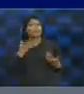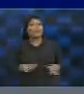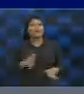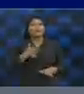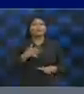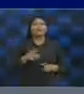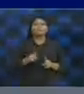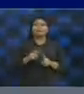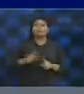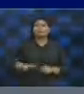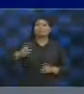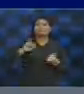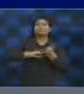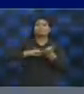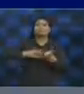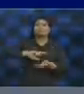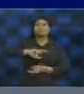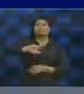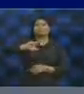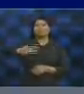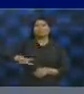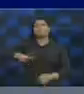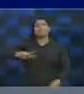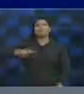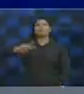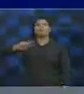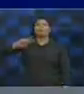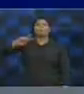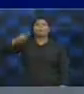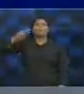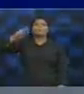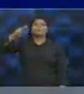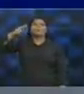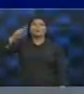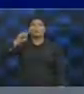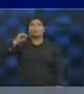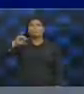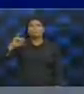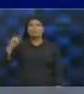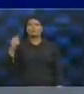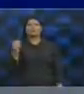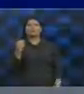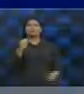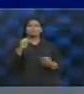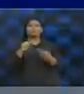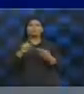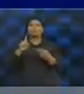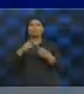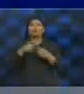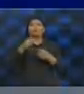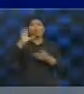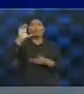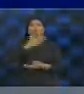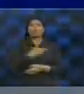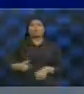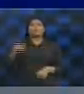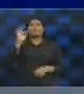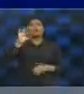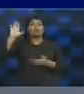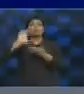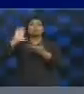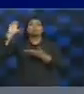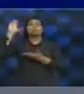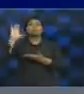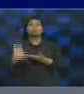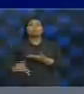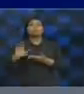mais de ISS, que teve 1 bilhão e 800 milhões a mais de repasses da União e do Governo do Estado do que